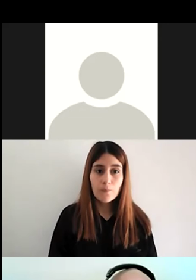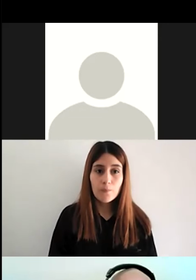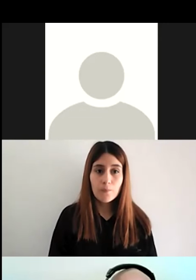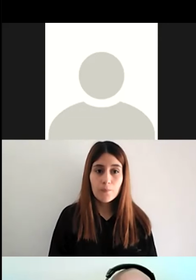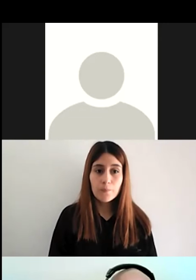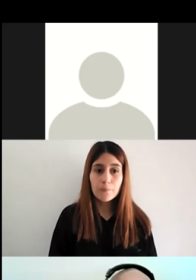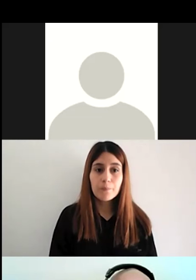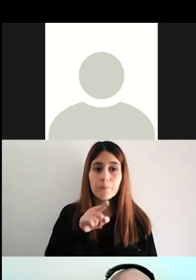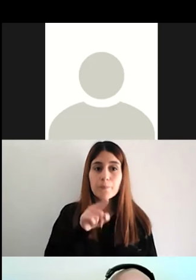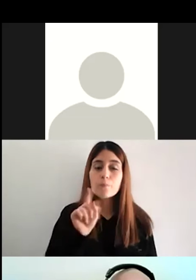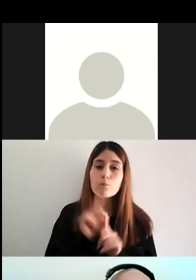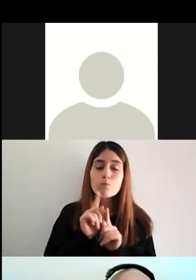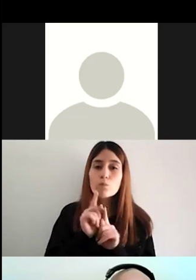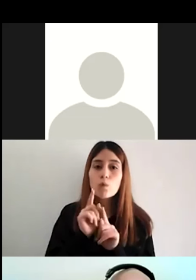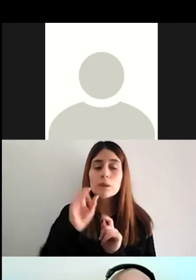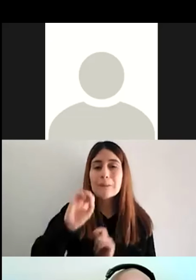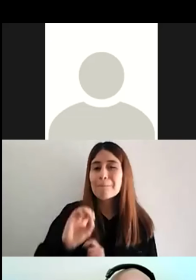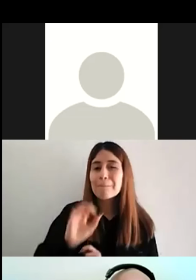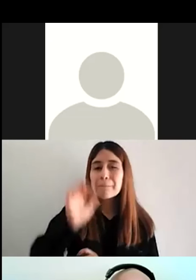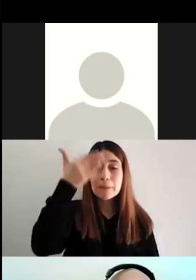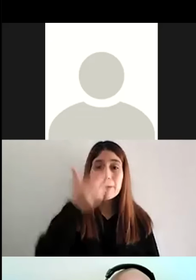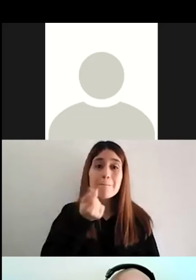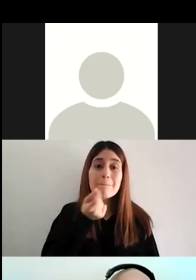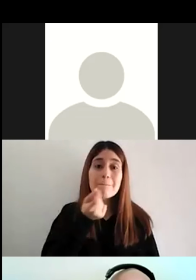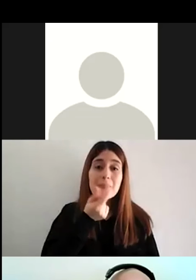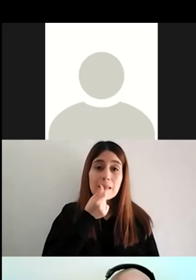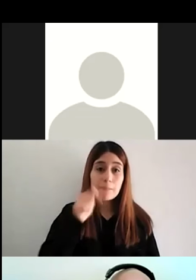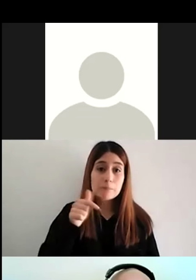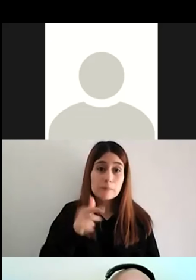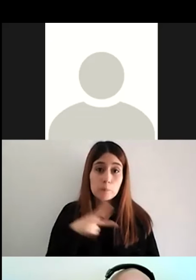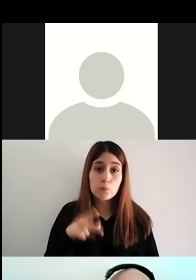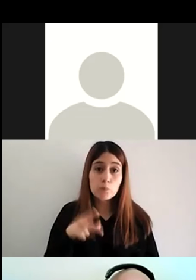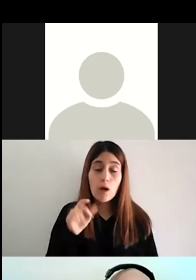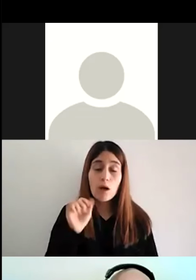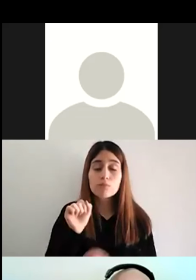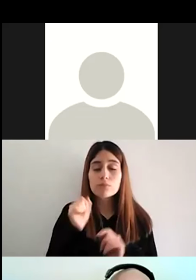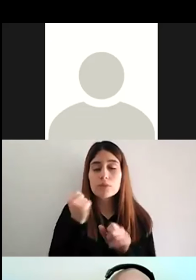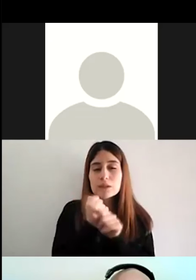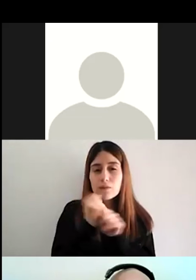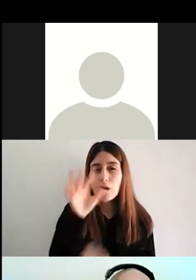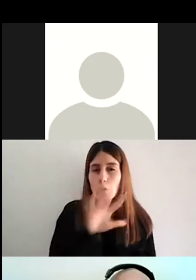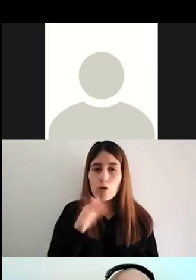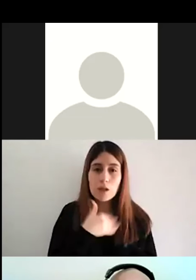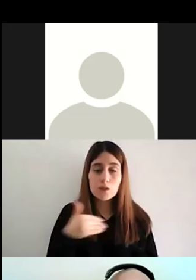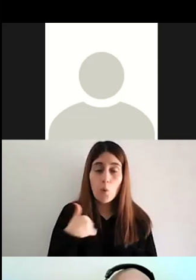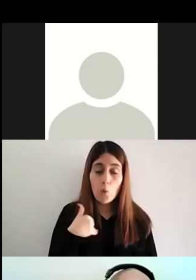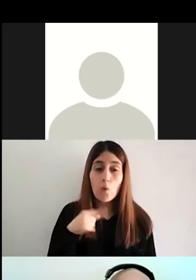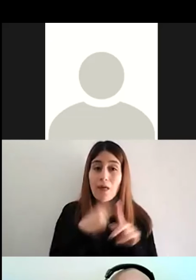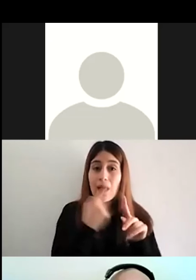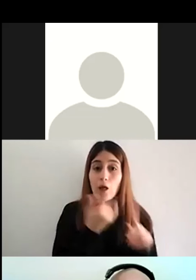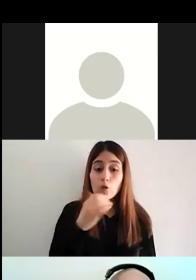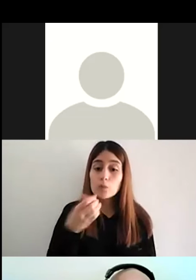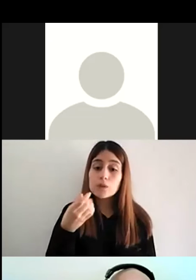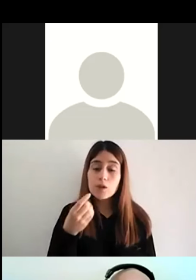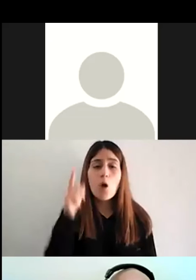Este é o top de medicamentos nos encargos do Serviço Nacional de Saúde em 2019. O objetivo não é